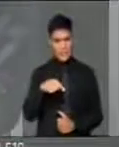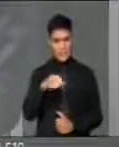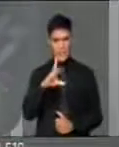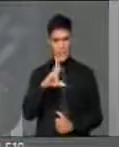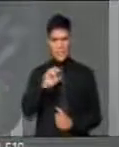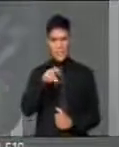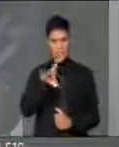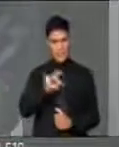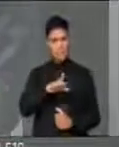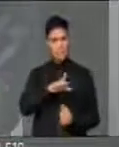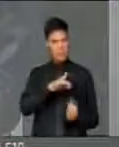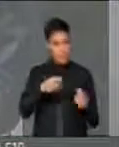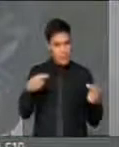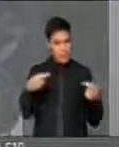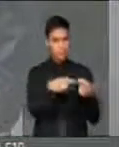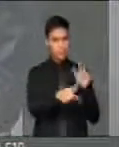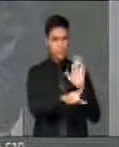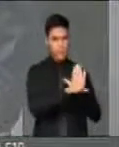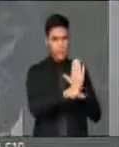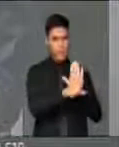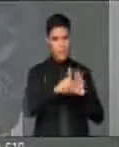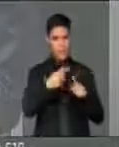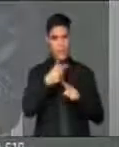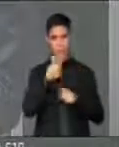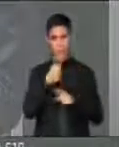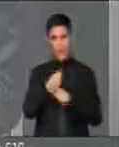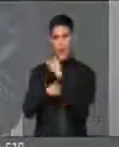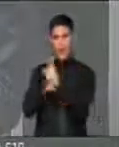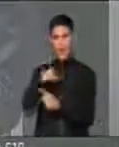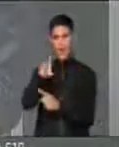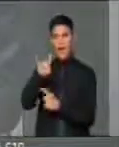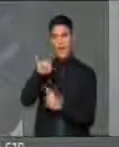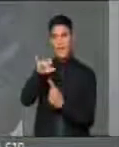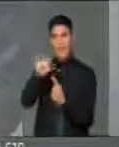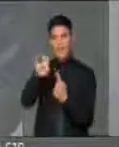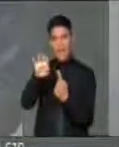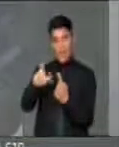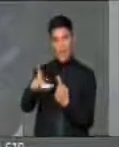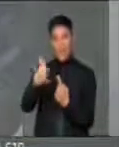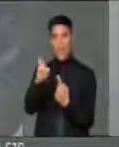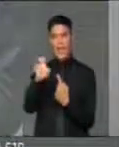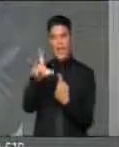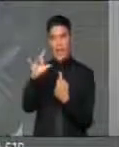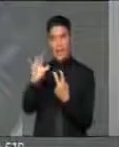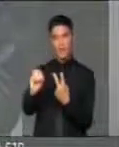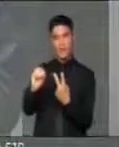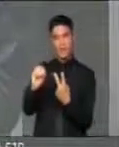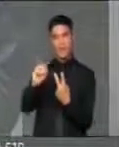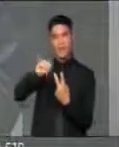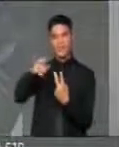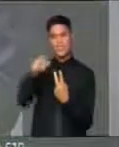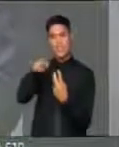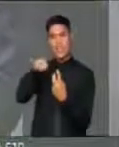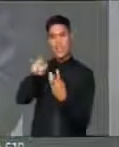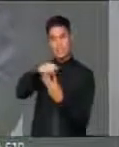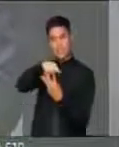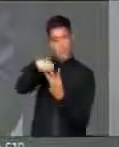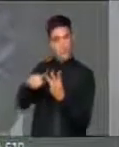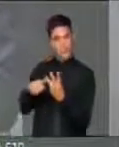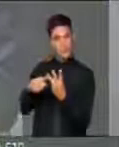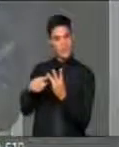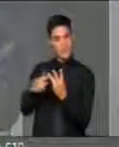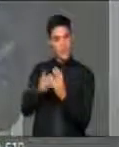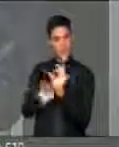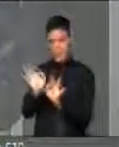fundamentados na peça apresentada pelos juristas Miguel Reale Júnior, Hélio Pereira Bicudo e Janaína